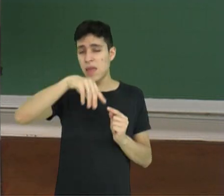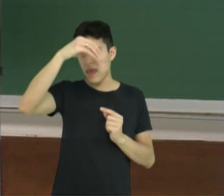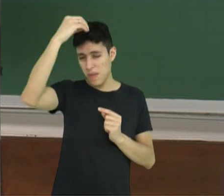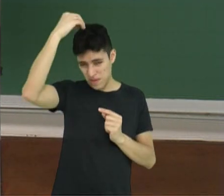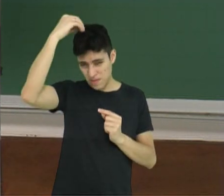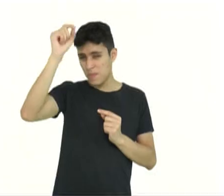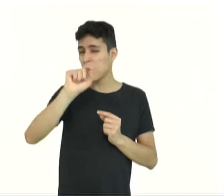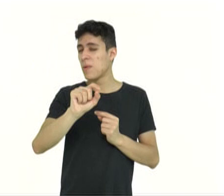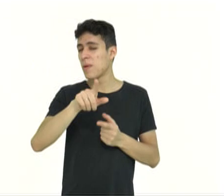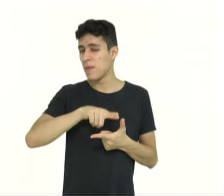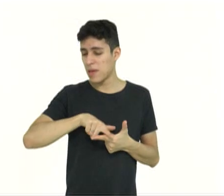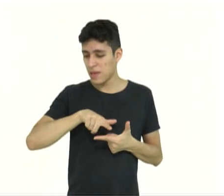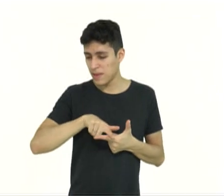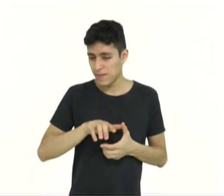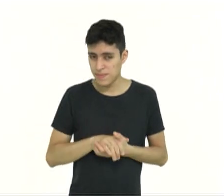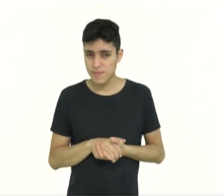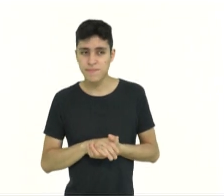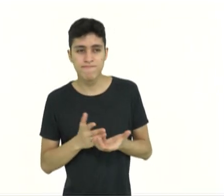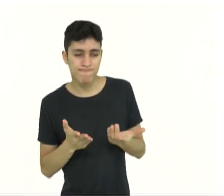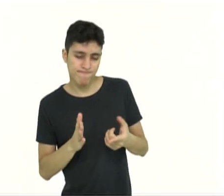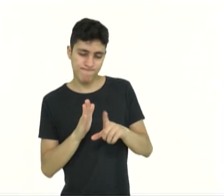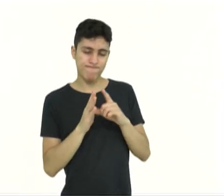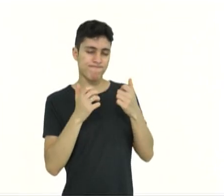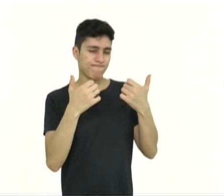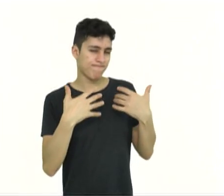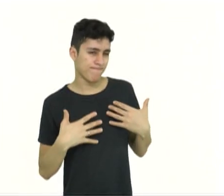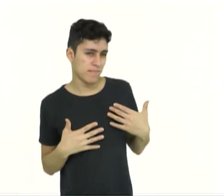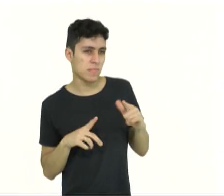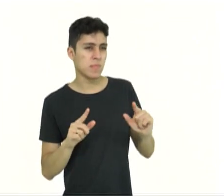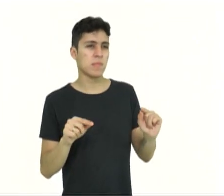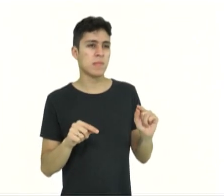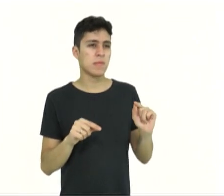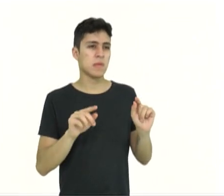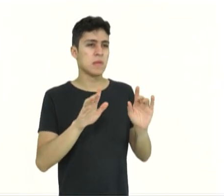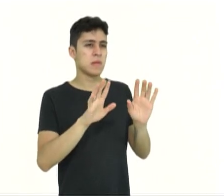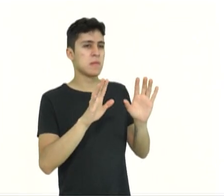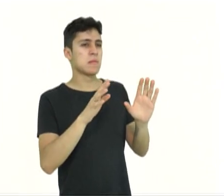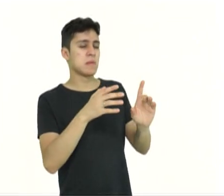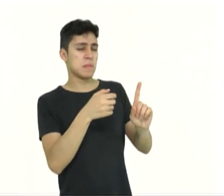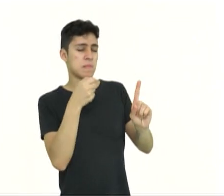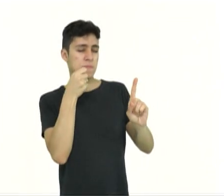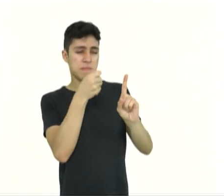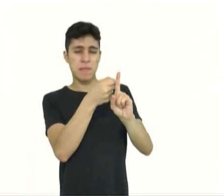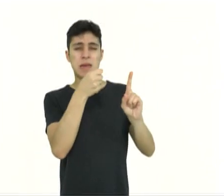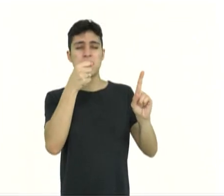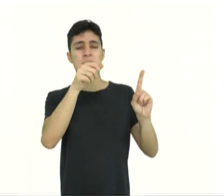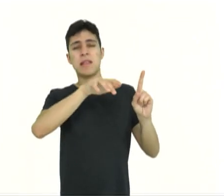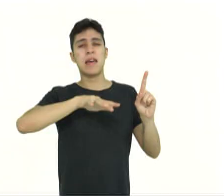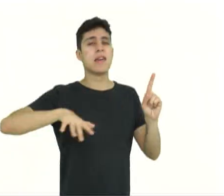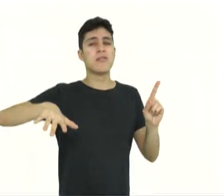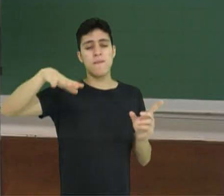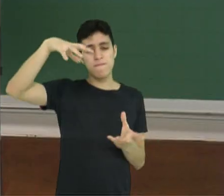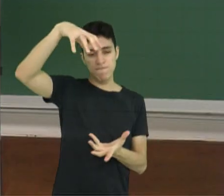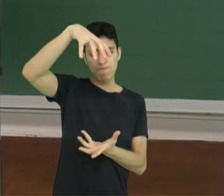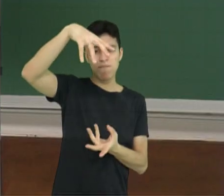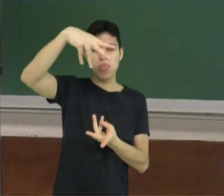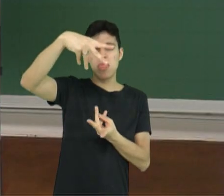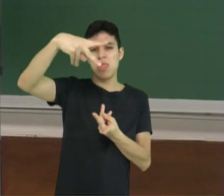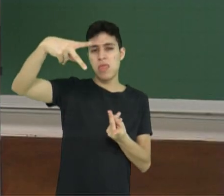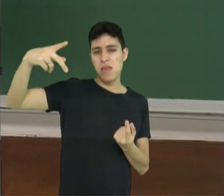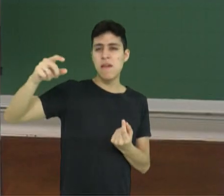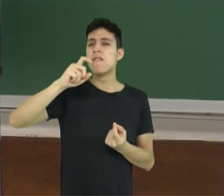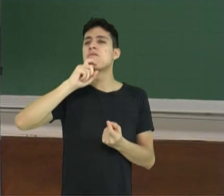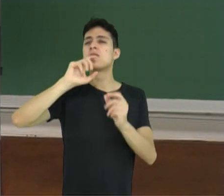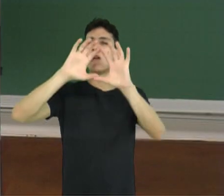entre outros problemas, o problema que nós discutimos hoje, que é o impacto nas regiões polares com o derretimento